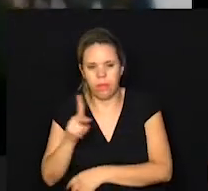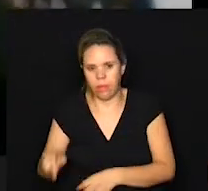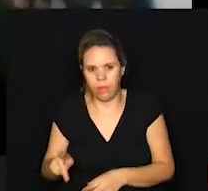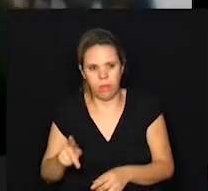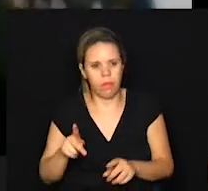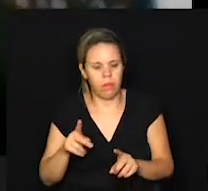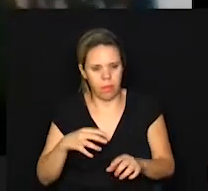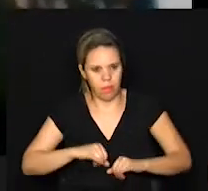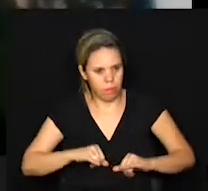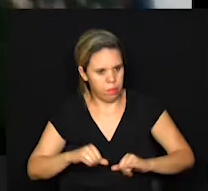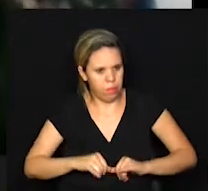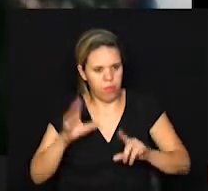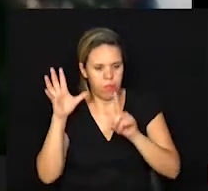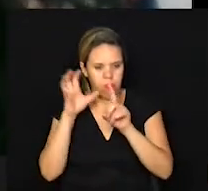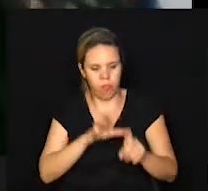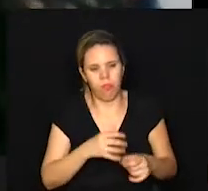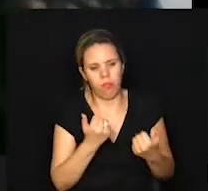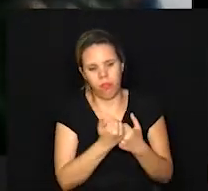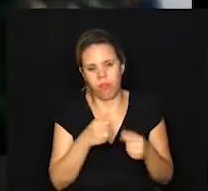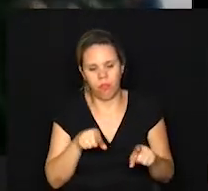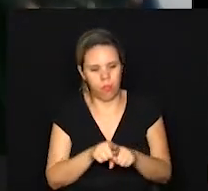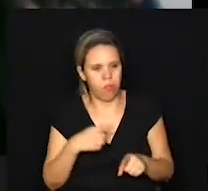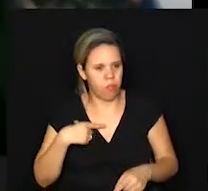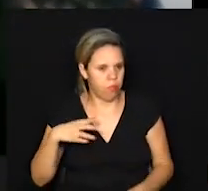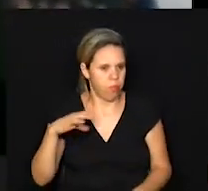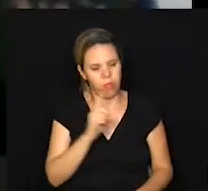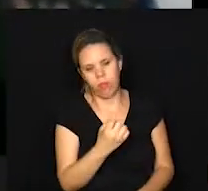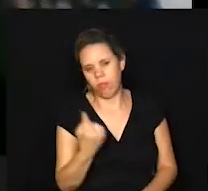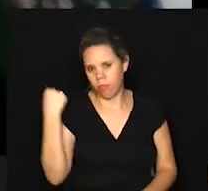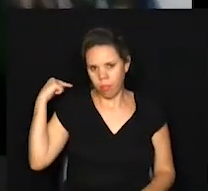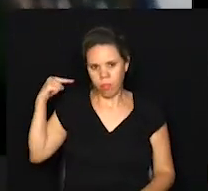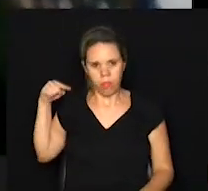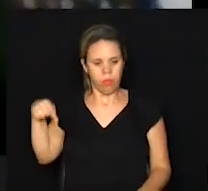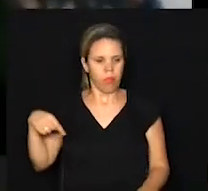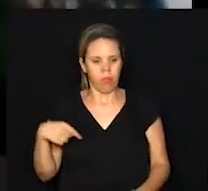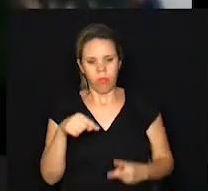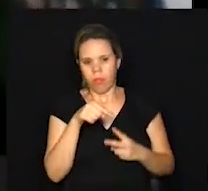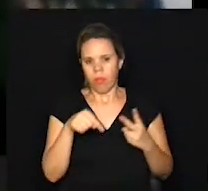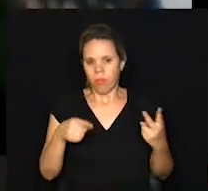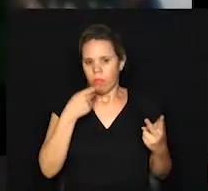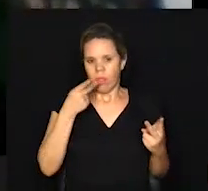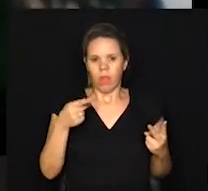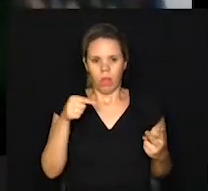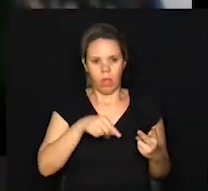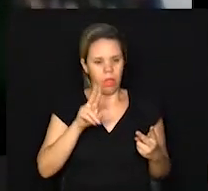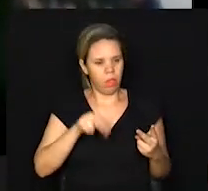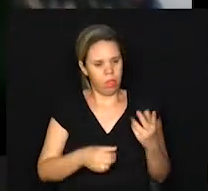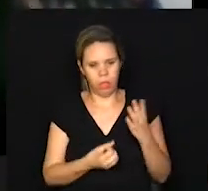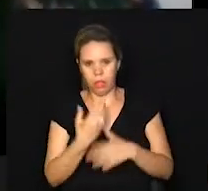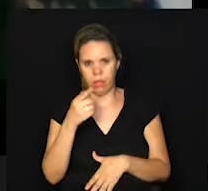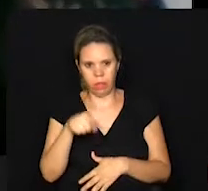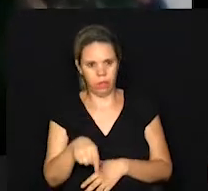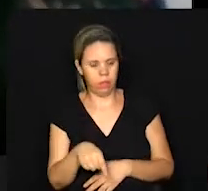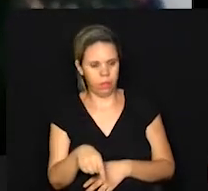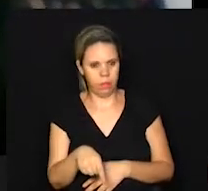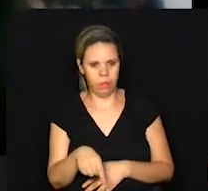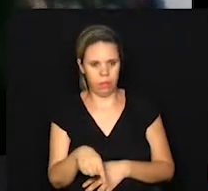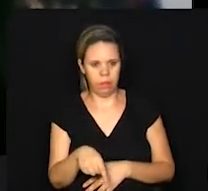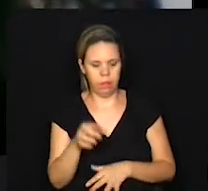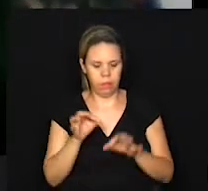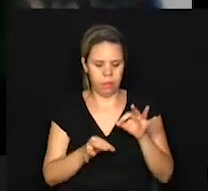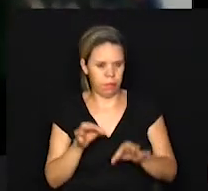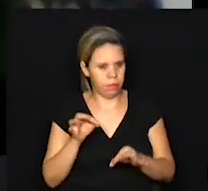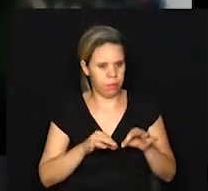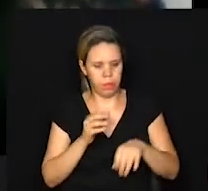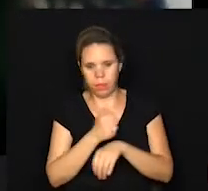aluna que eu fui, a professora, a coordenadora Suheila na época, e os 2 me disseram, isso nunca aconteceu, você não é assistente jurídica, nem